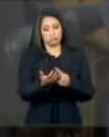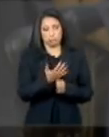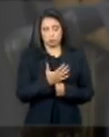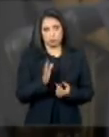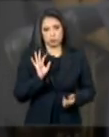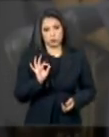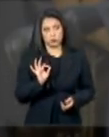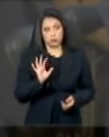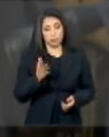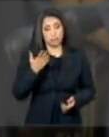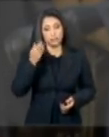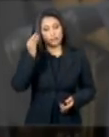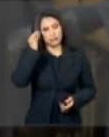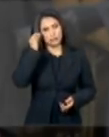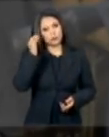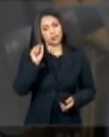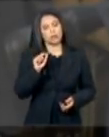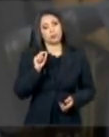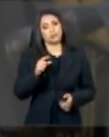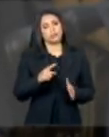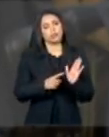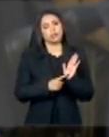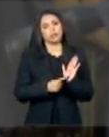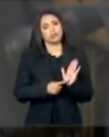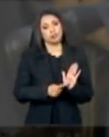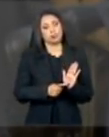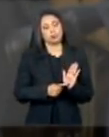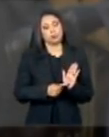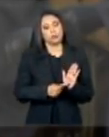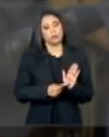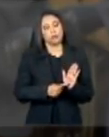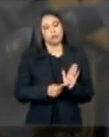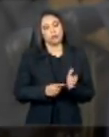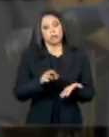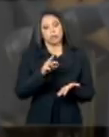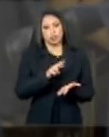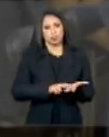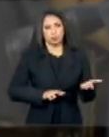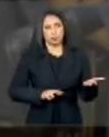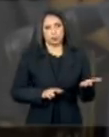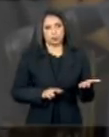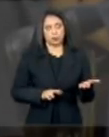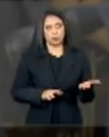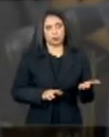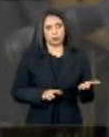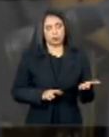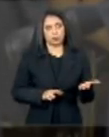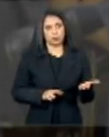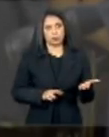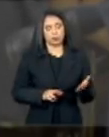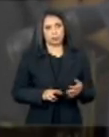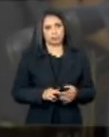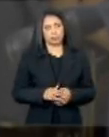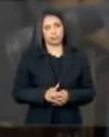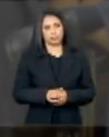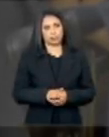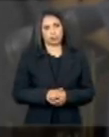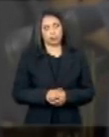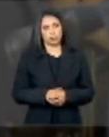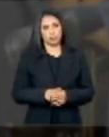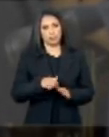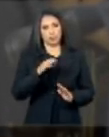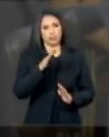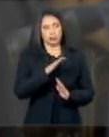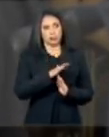que a acim apontado pelo eminente relator qual seja na delimitação